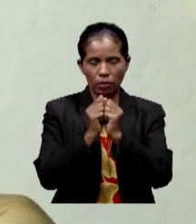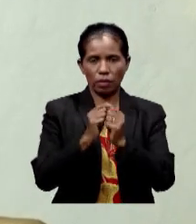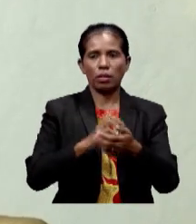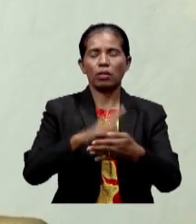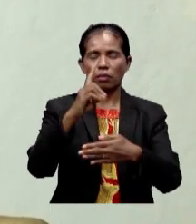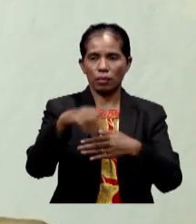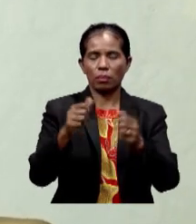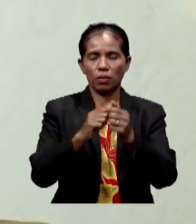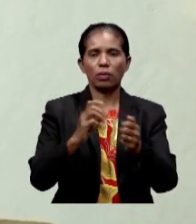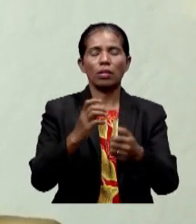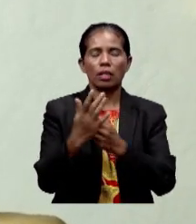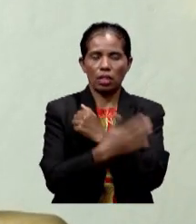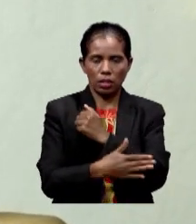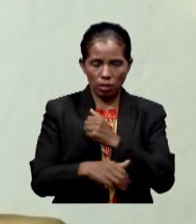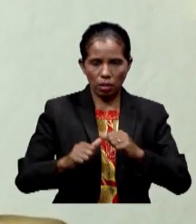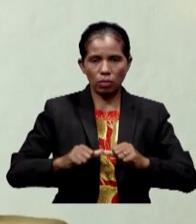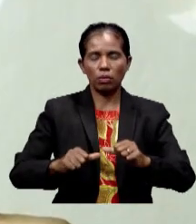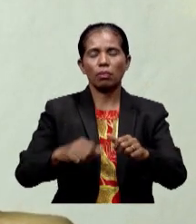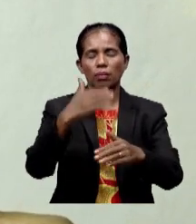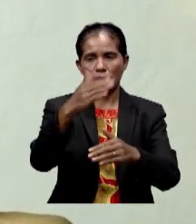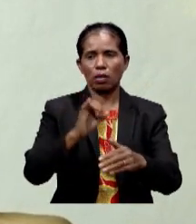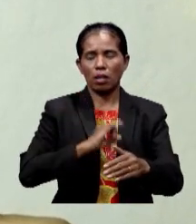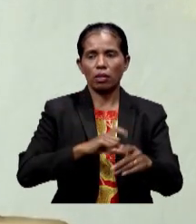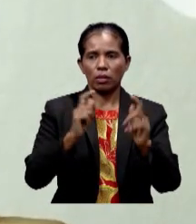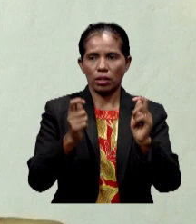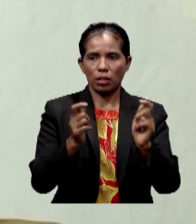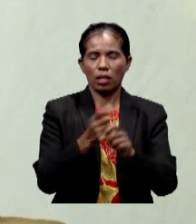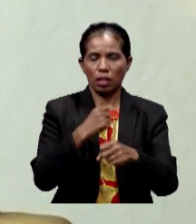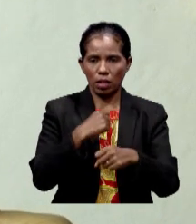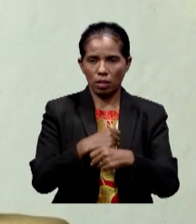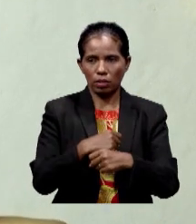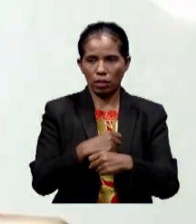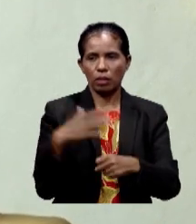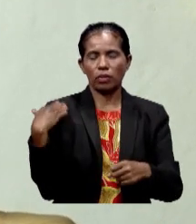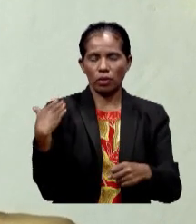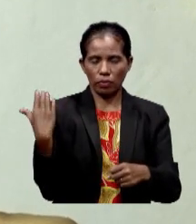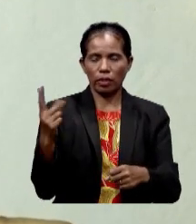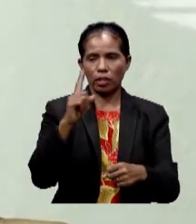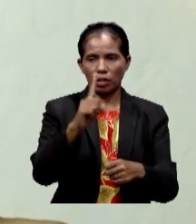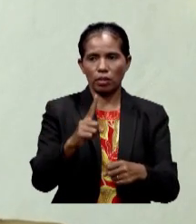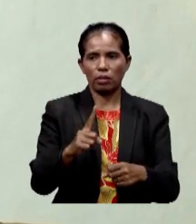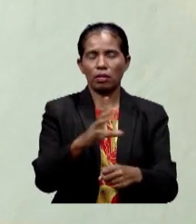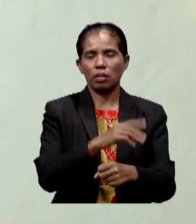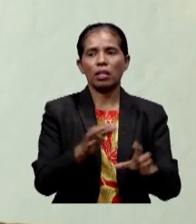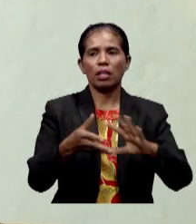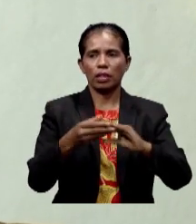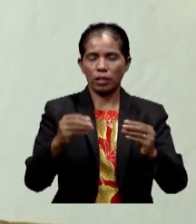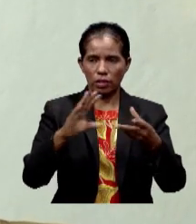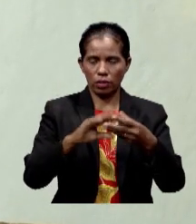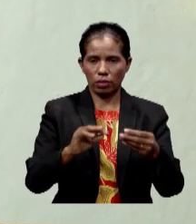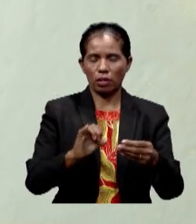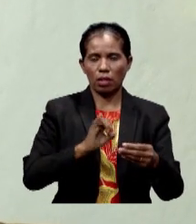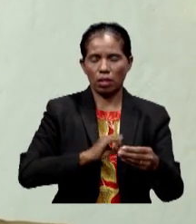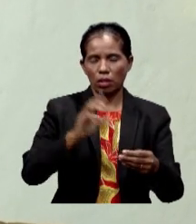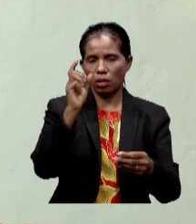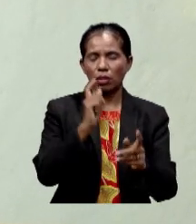oi. Por a não entrar ainda que a coco para tu halato que ma jovem não venha história top. Então, a coco buka